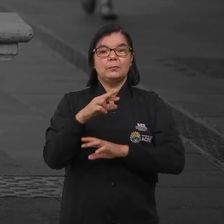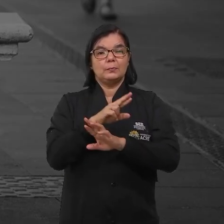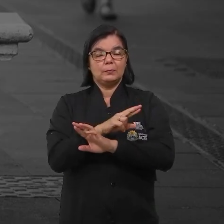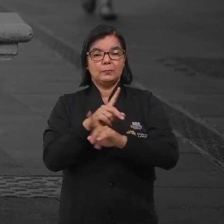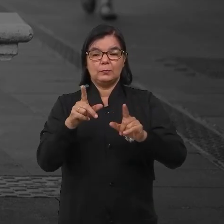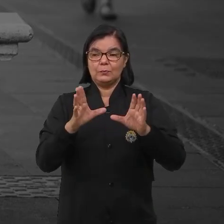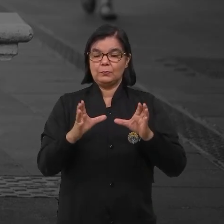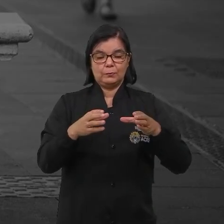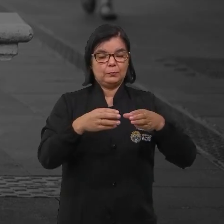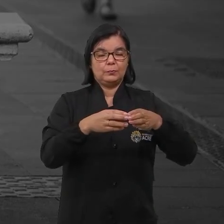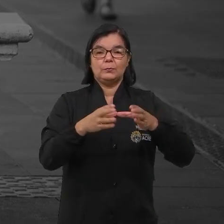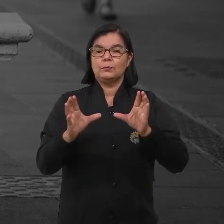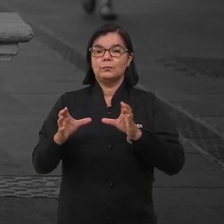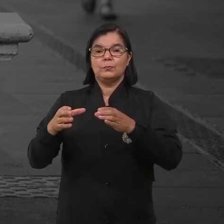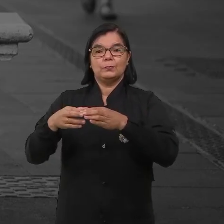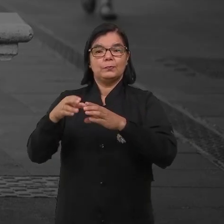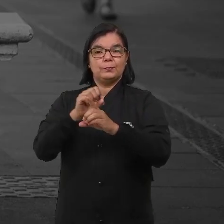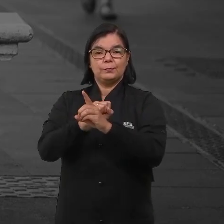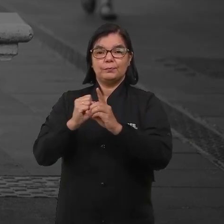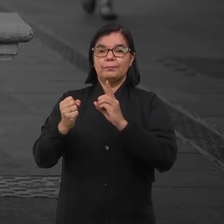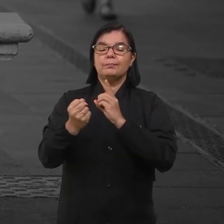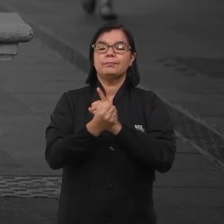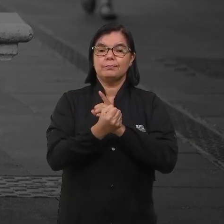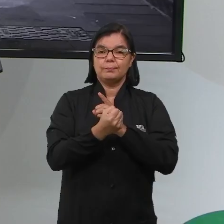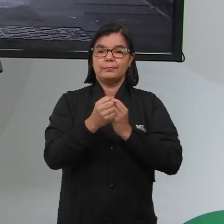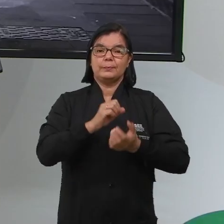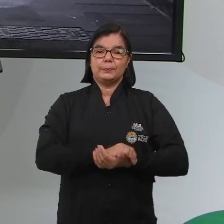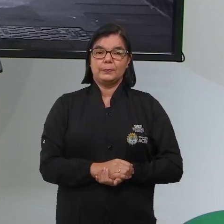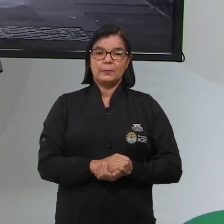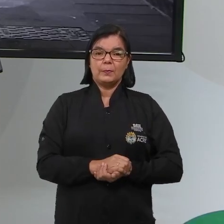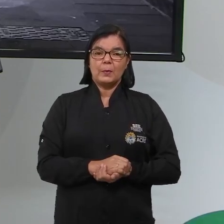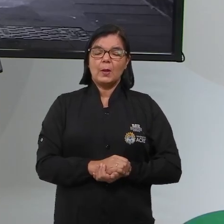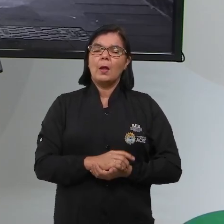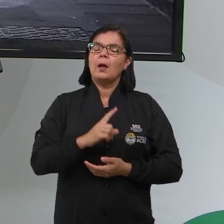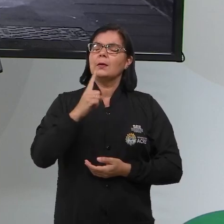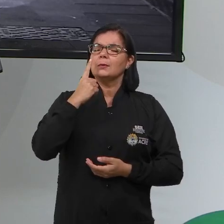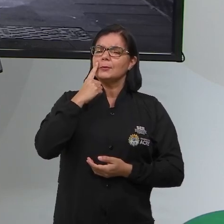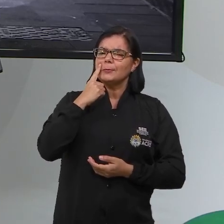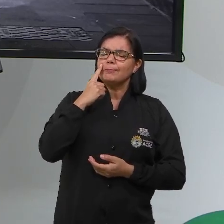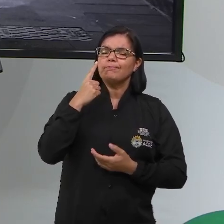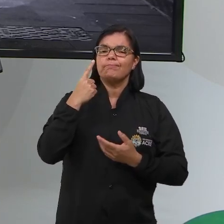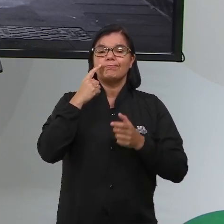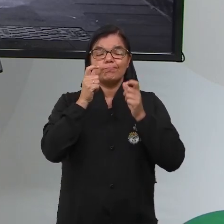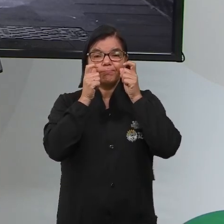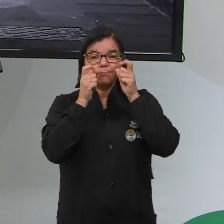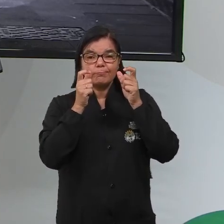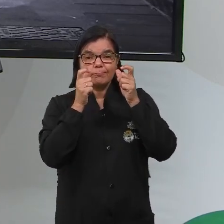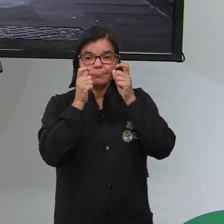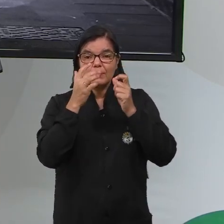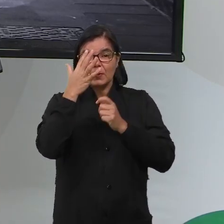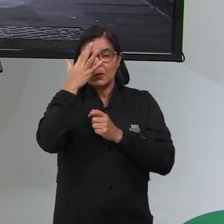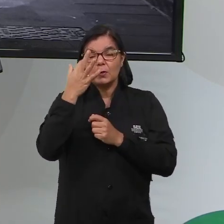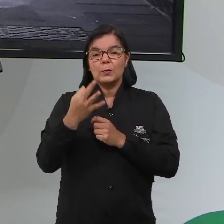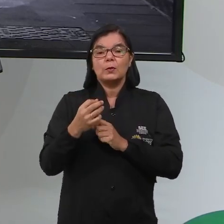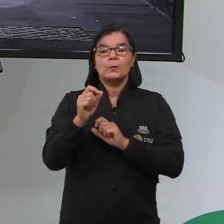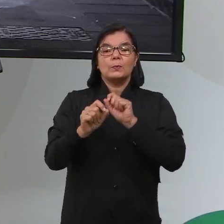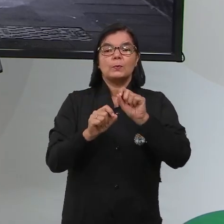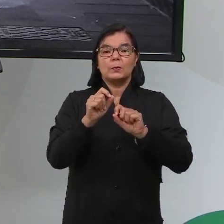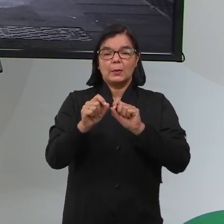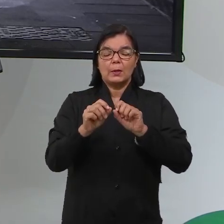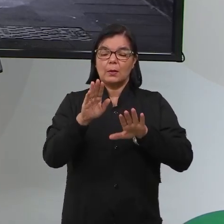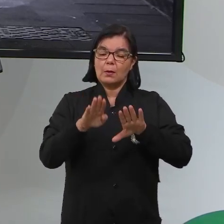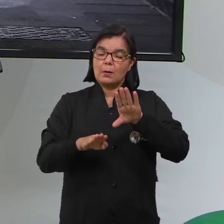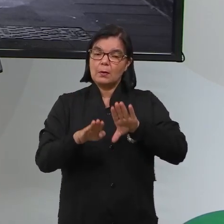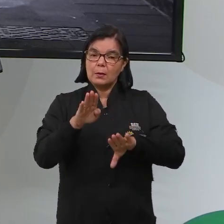oportunidades entre diferentes grupos sociais. E daí nós temos que atentar justamente o quê? Muitas